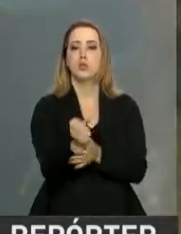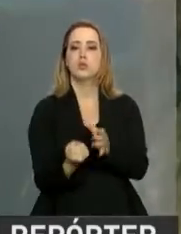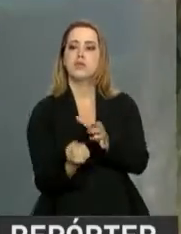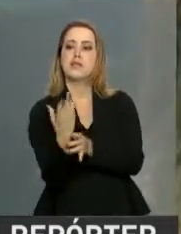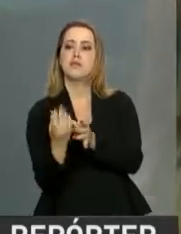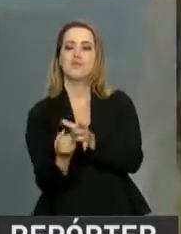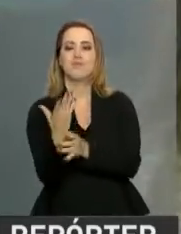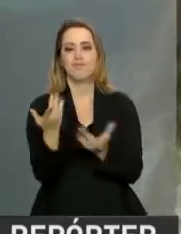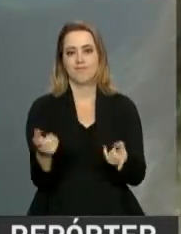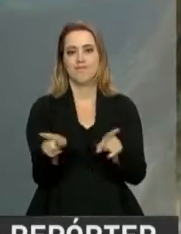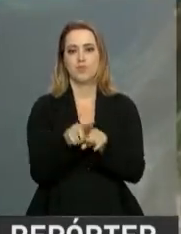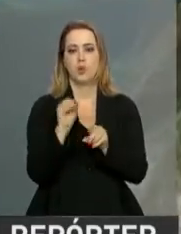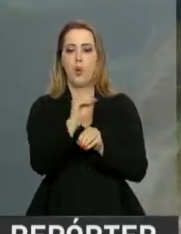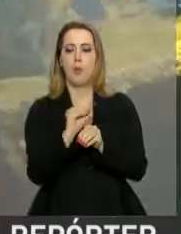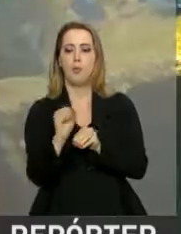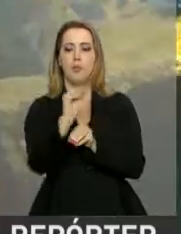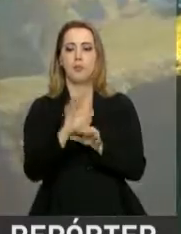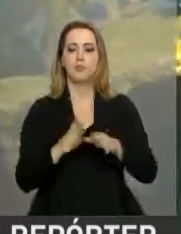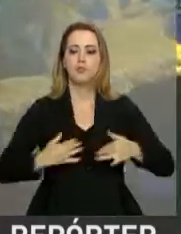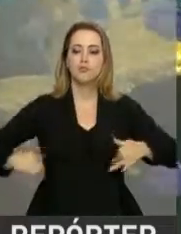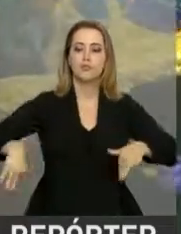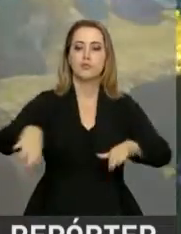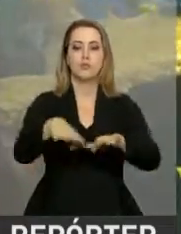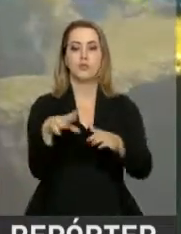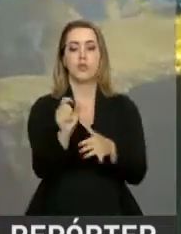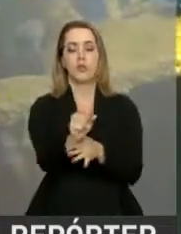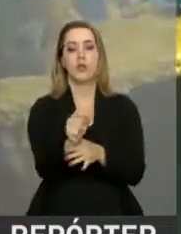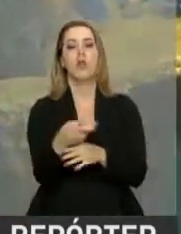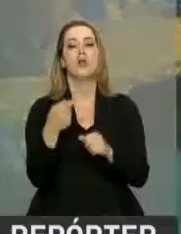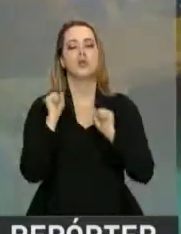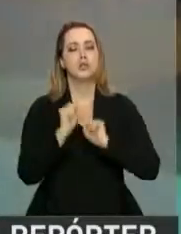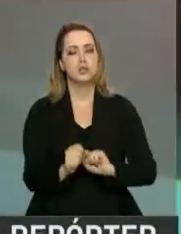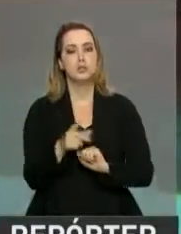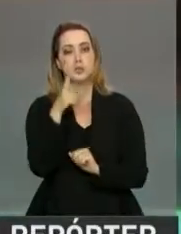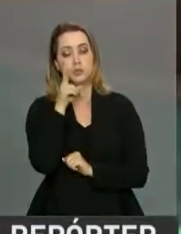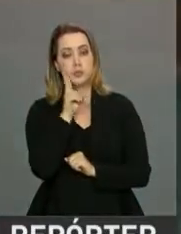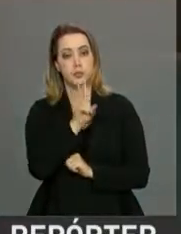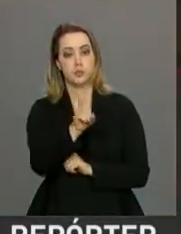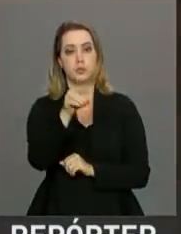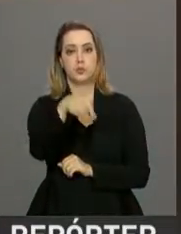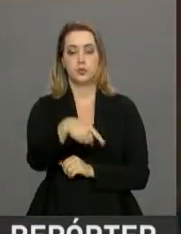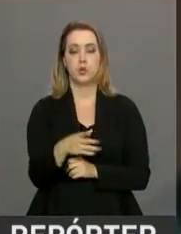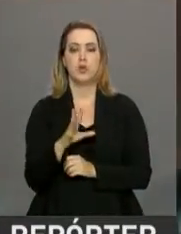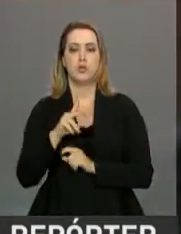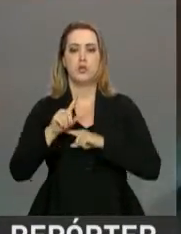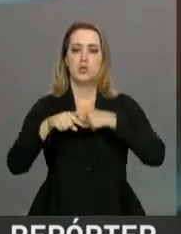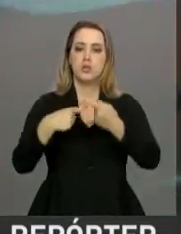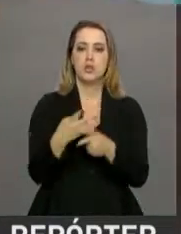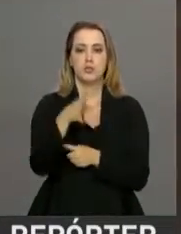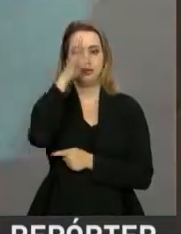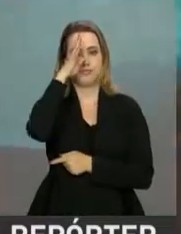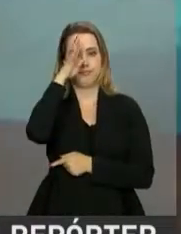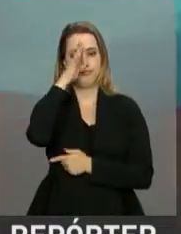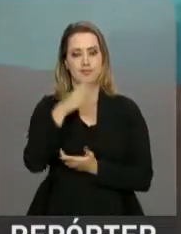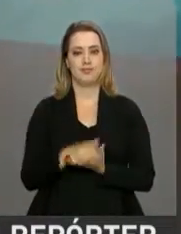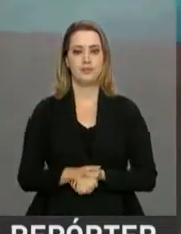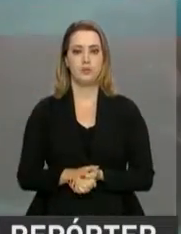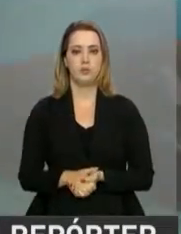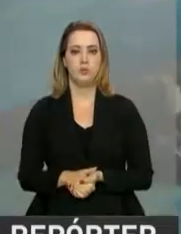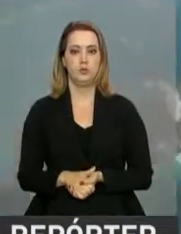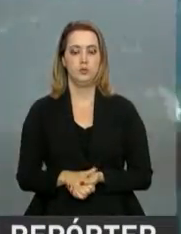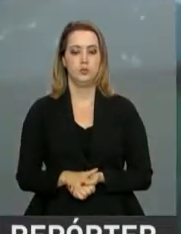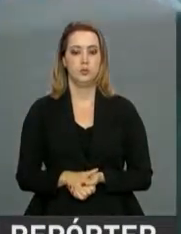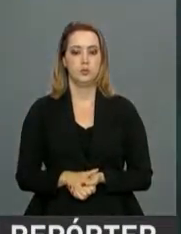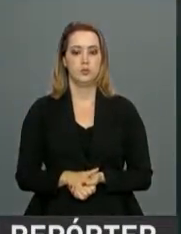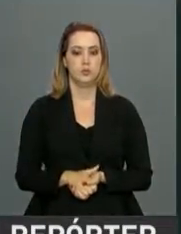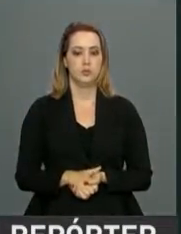nativos, para que eles protejam o coral. O público poderá conferir as atrações do AquaRio na próxima quarta-feira.